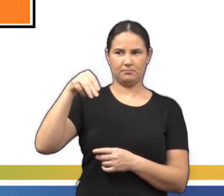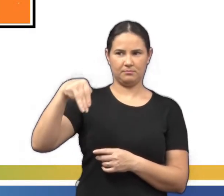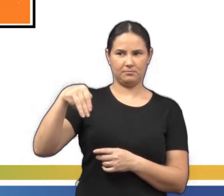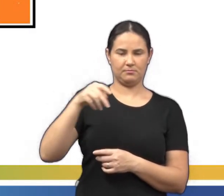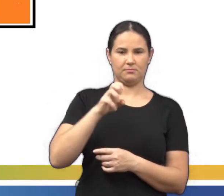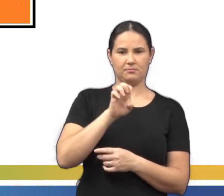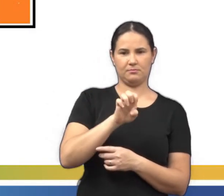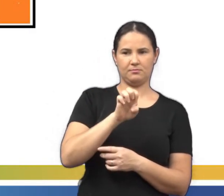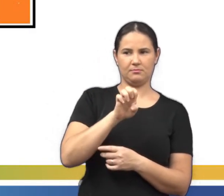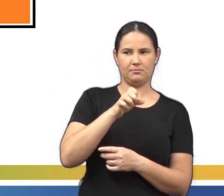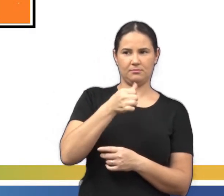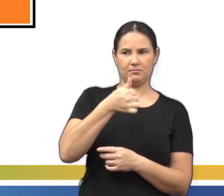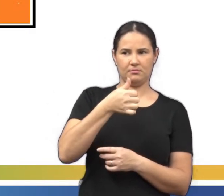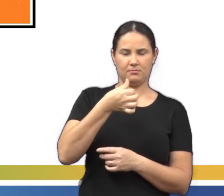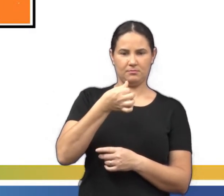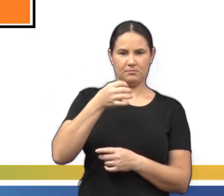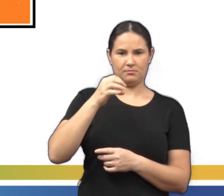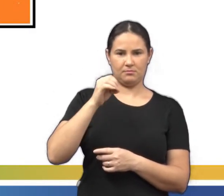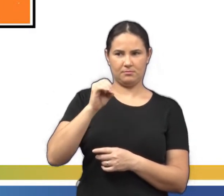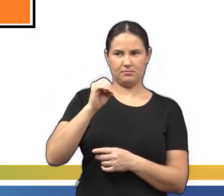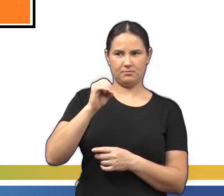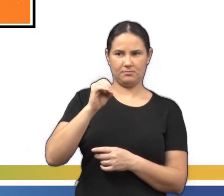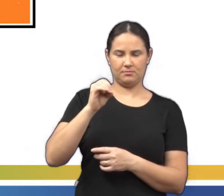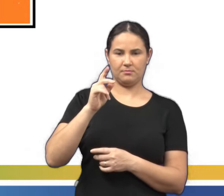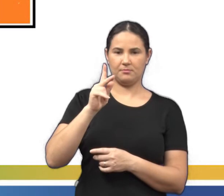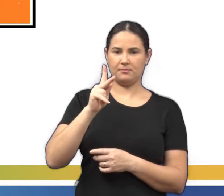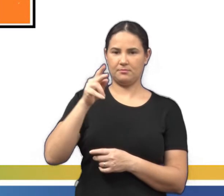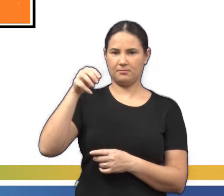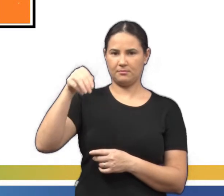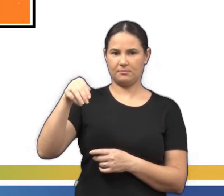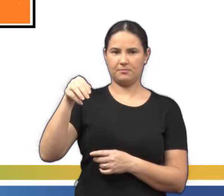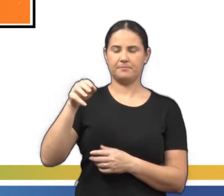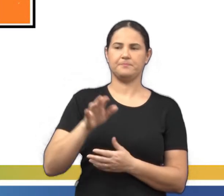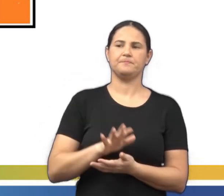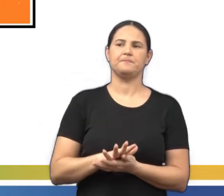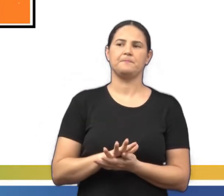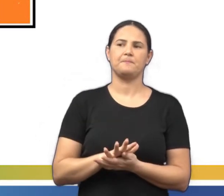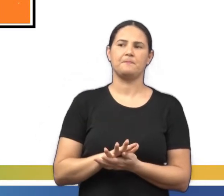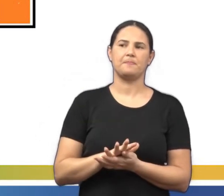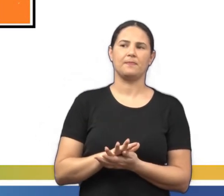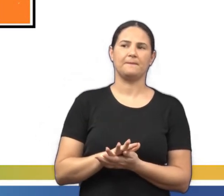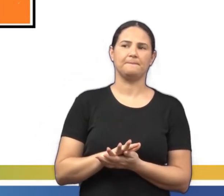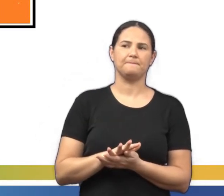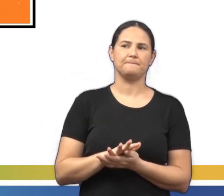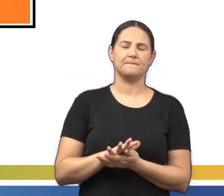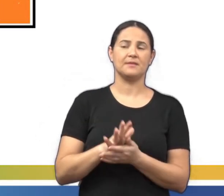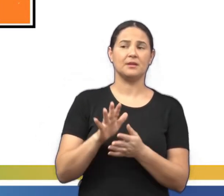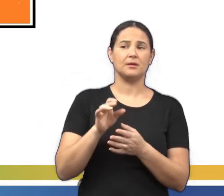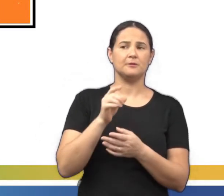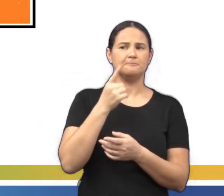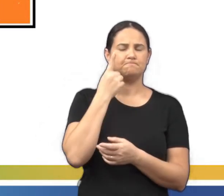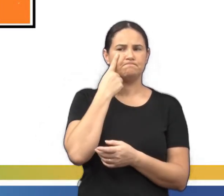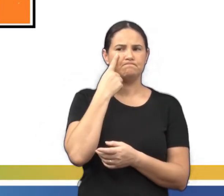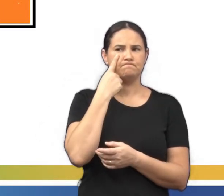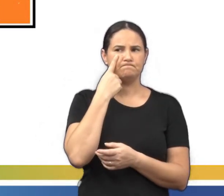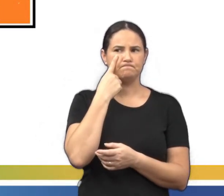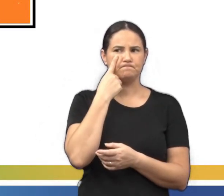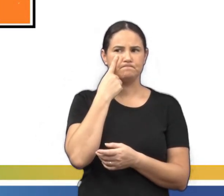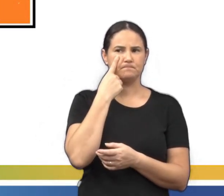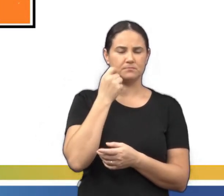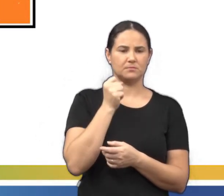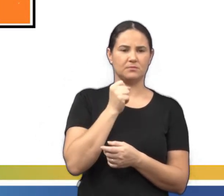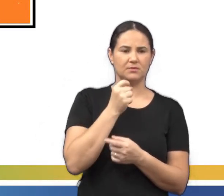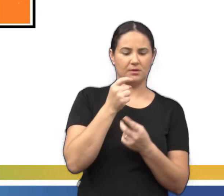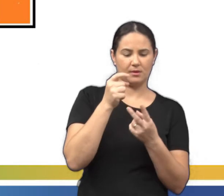está pavimentando 2 quintos. Se a primeira está pavimentando 2 quintos,